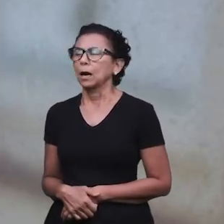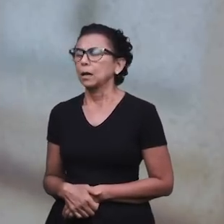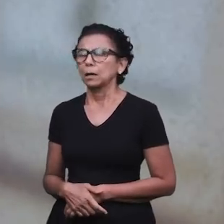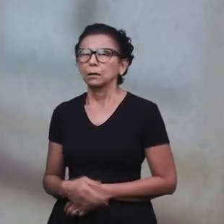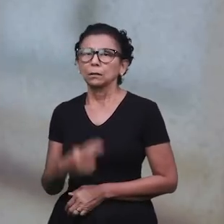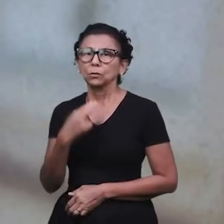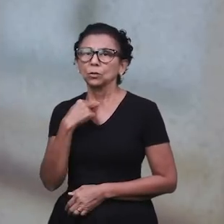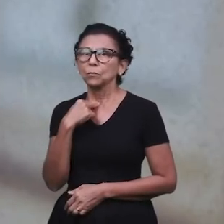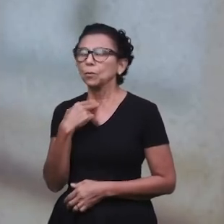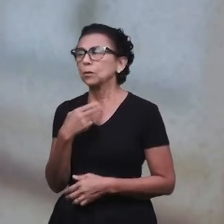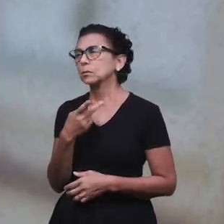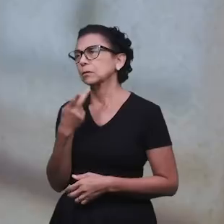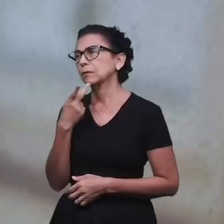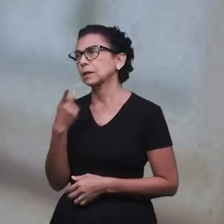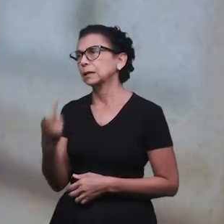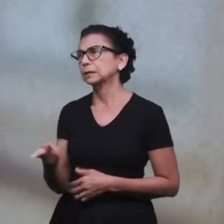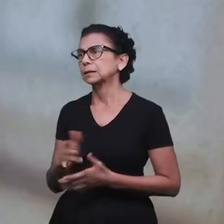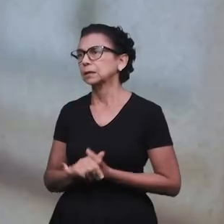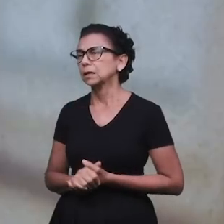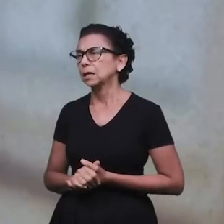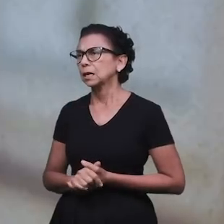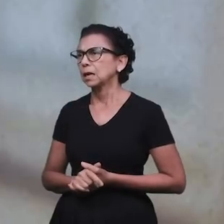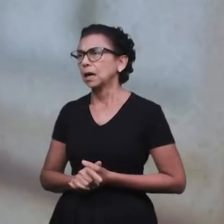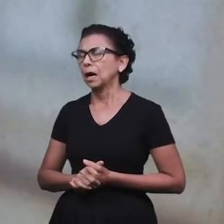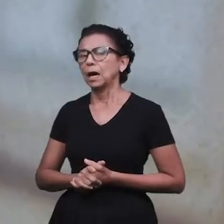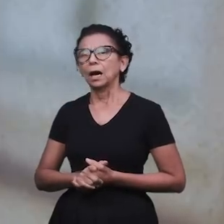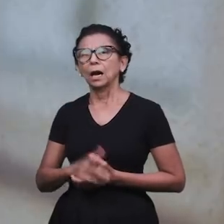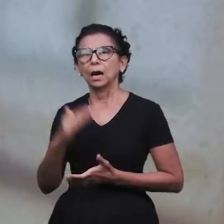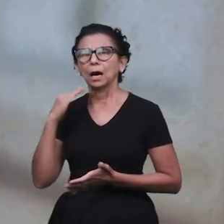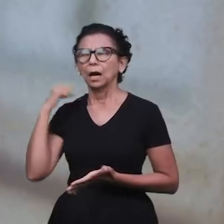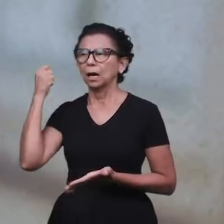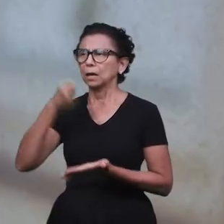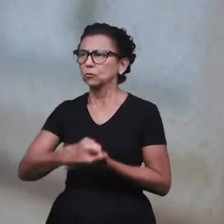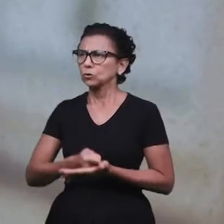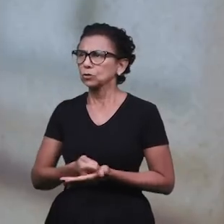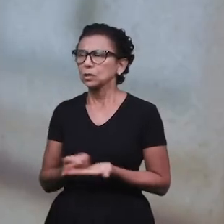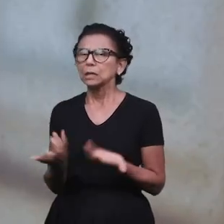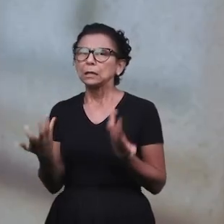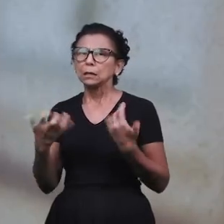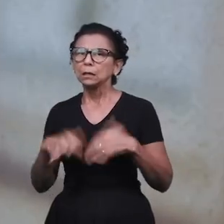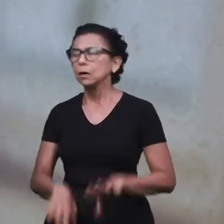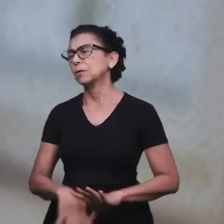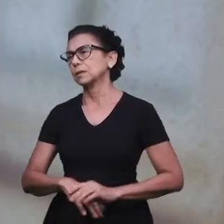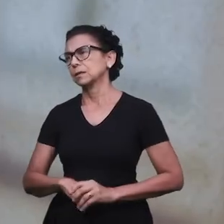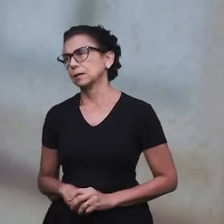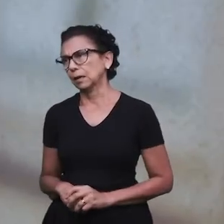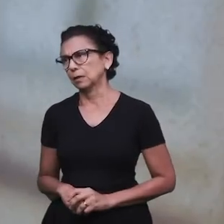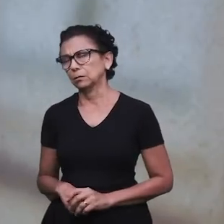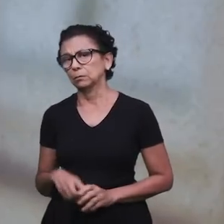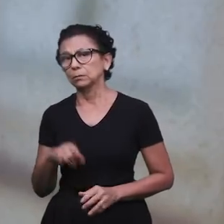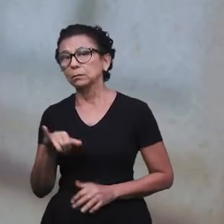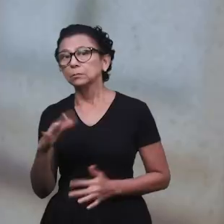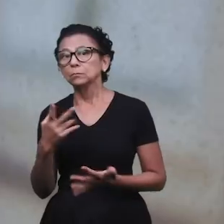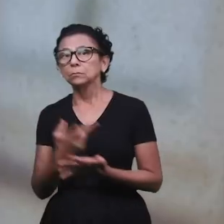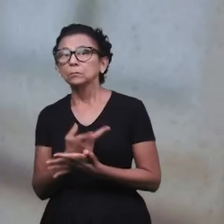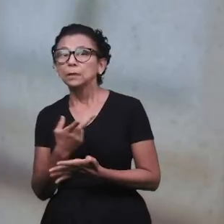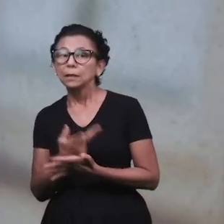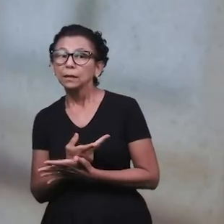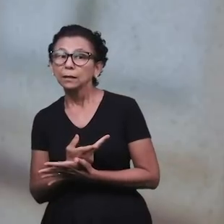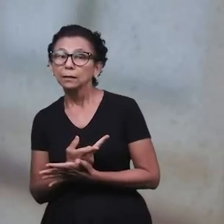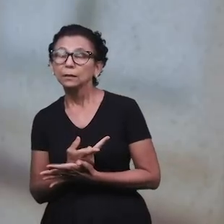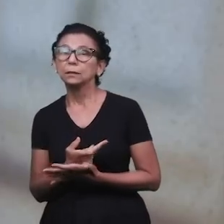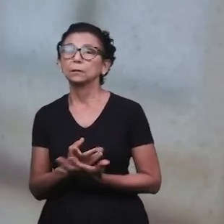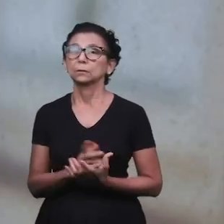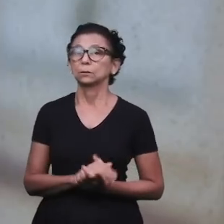sentença. Então, se houve algum erro, se houve alguma omissão,